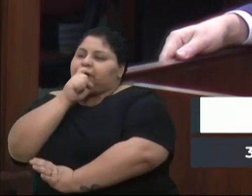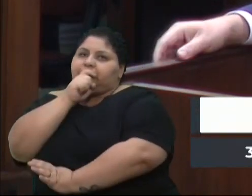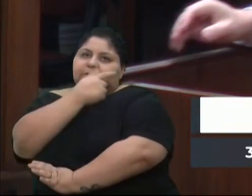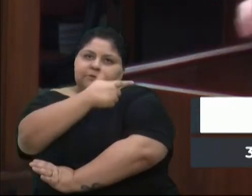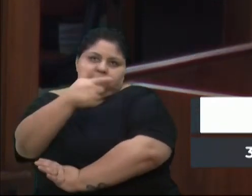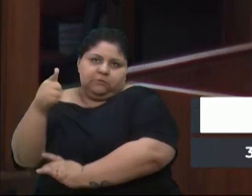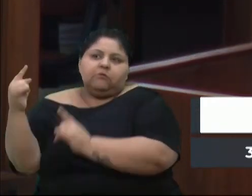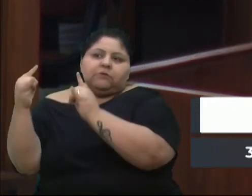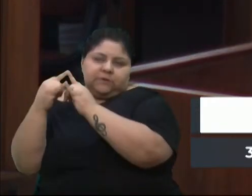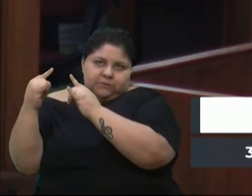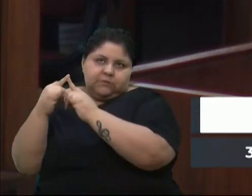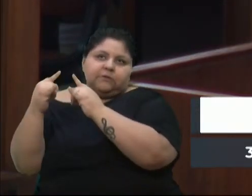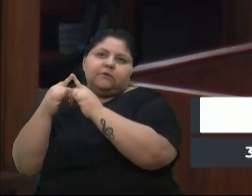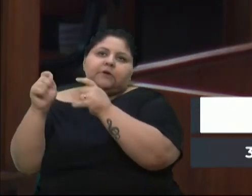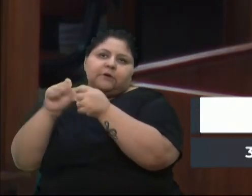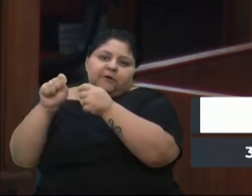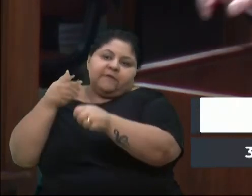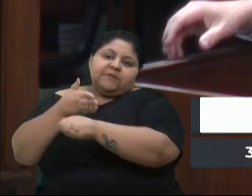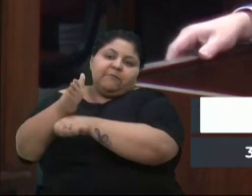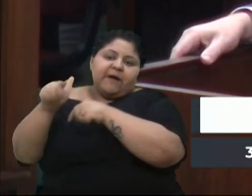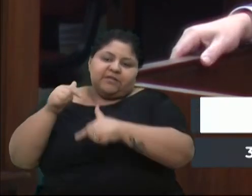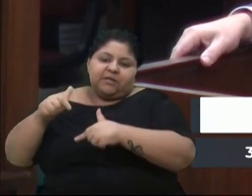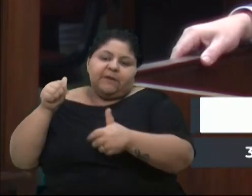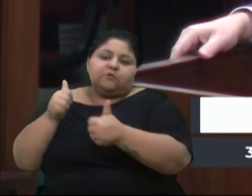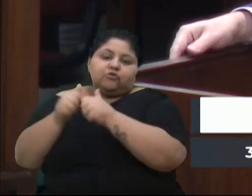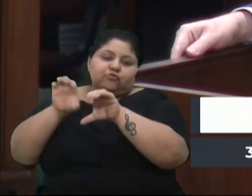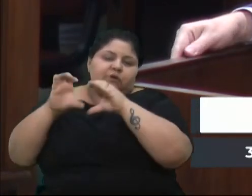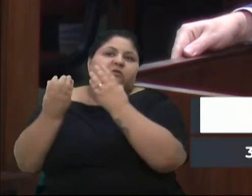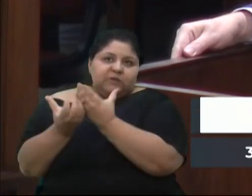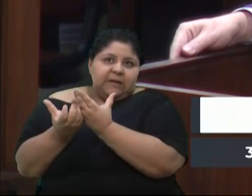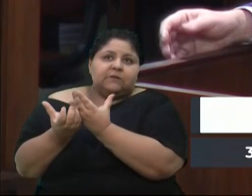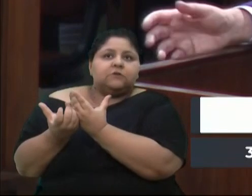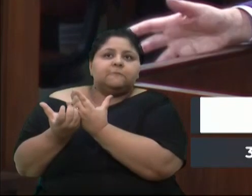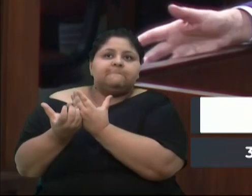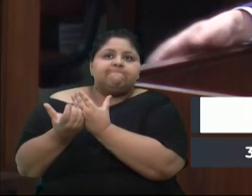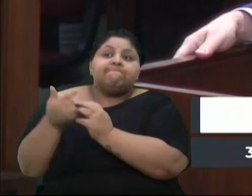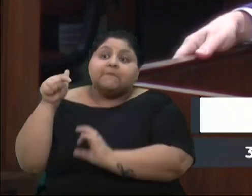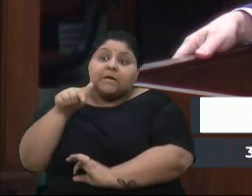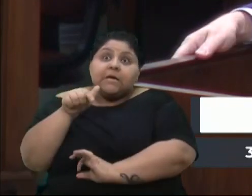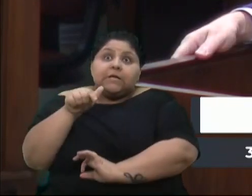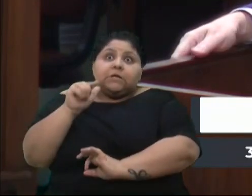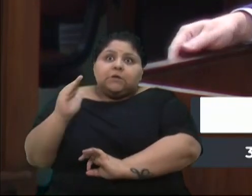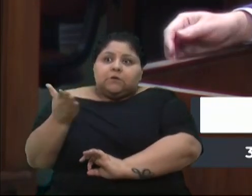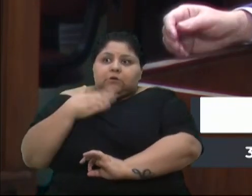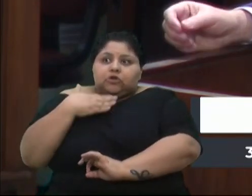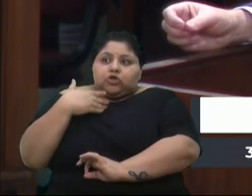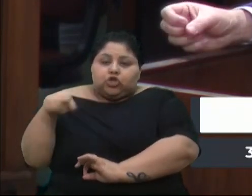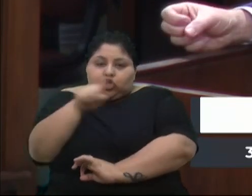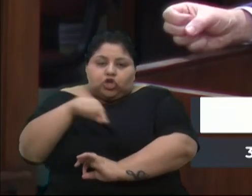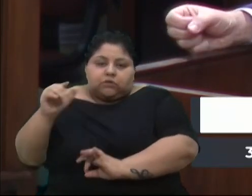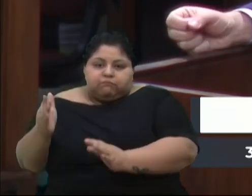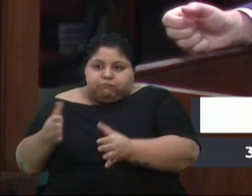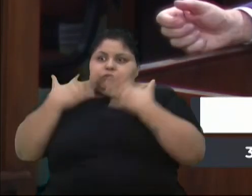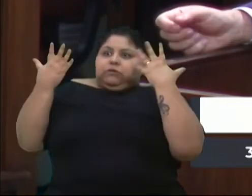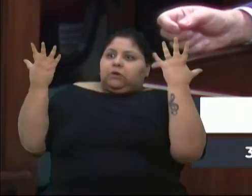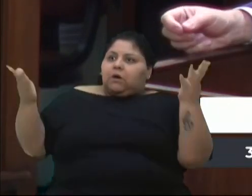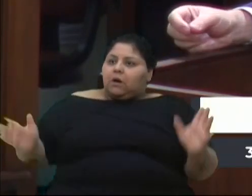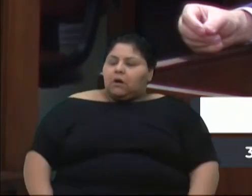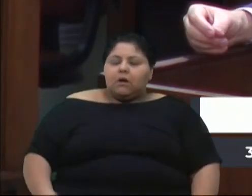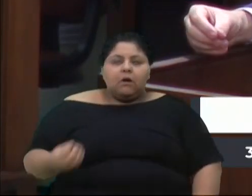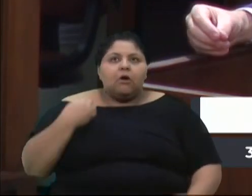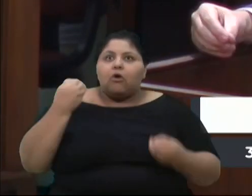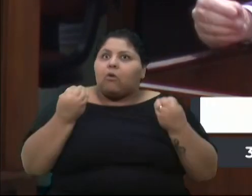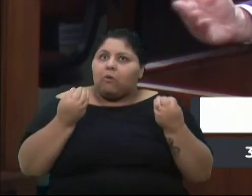associações que estavam, vamos dizer assim, trabalhando nas comunidades. E isso pegou todos de surpresa, né? Pegou de uma maneira